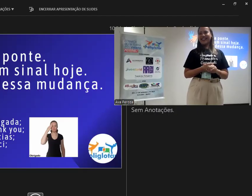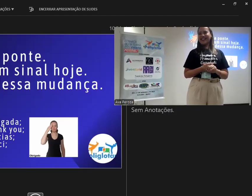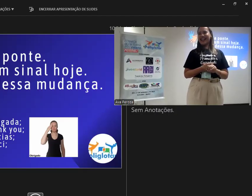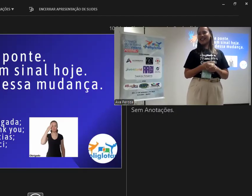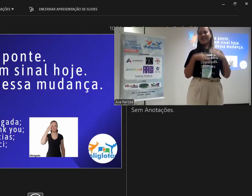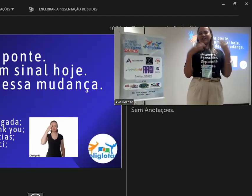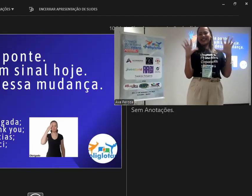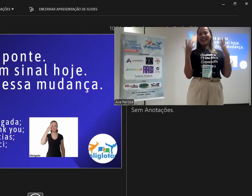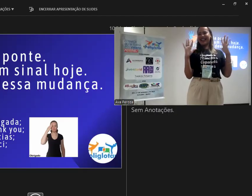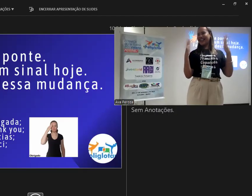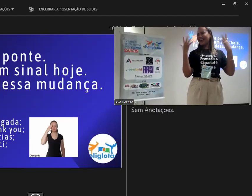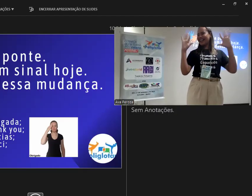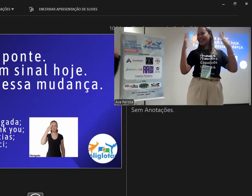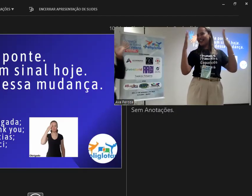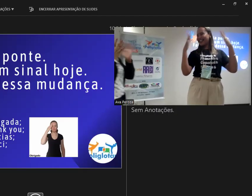Não?